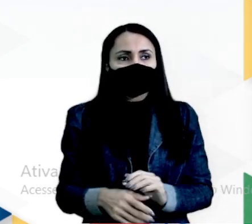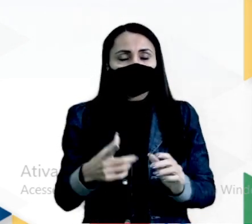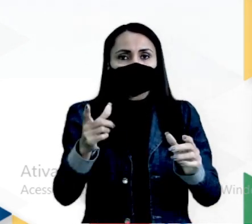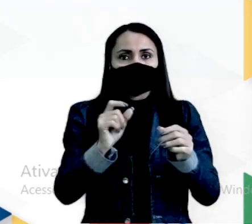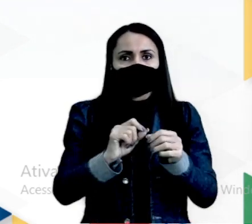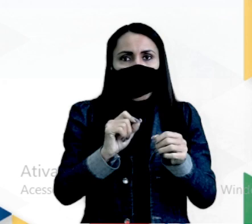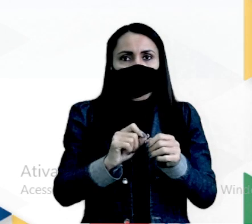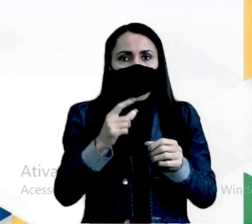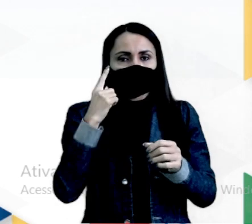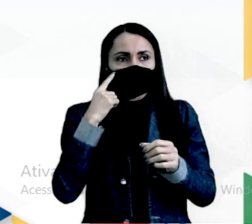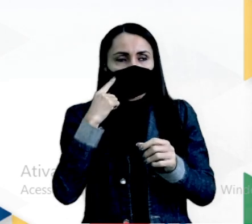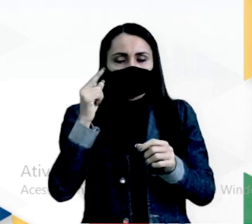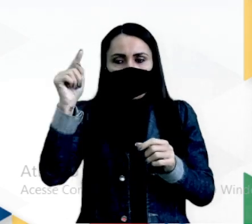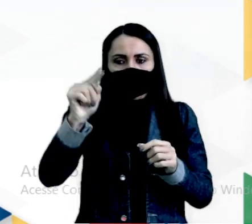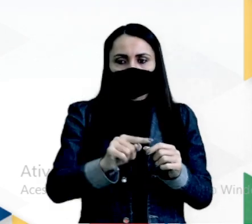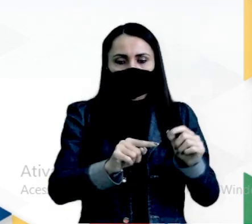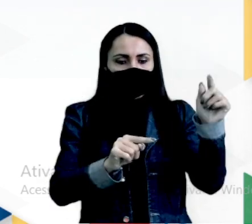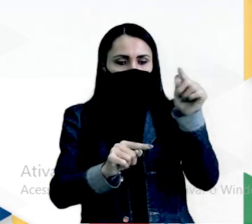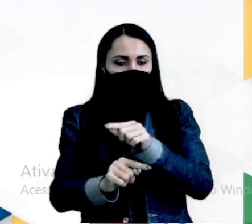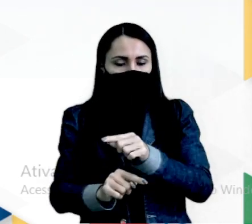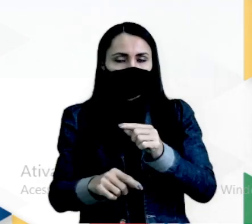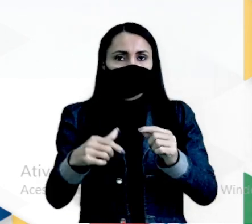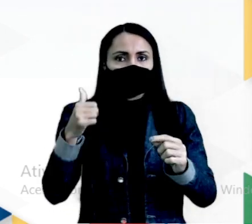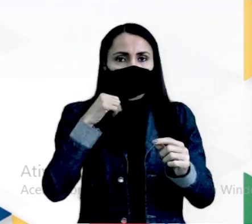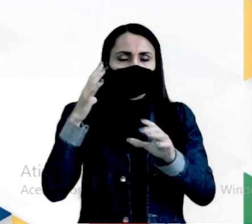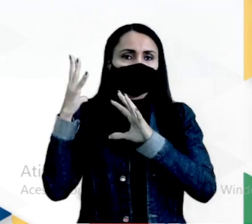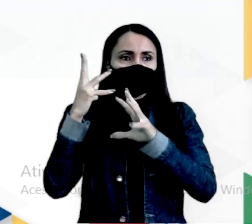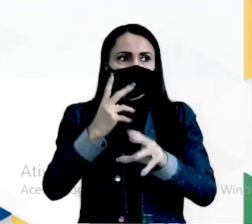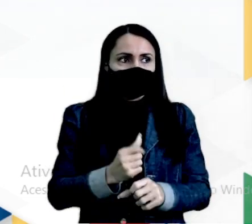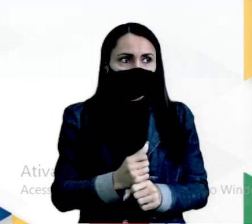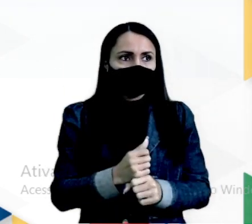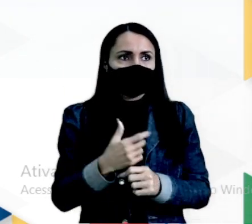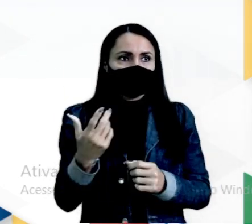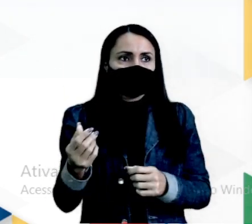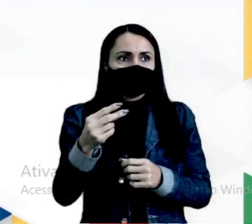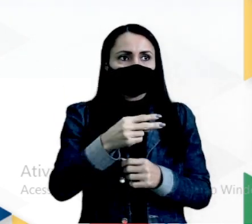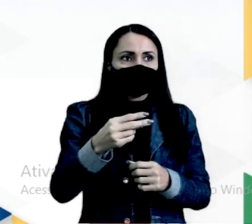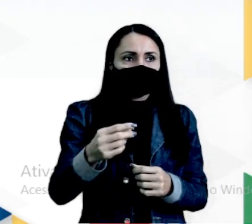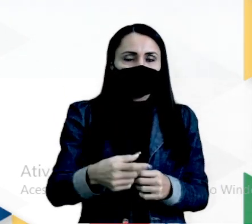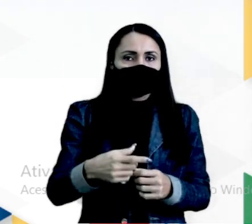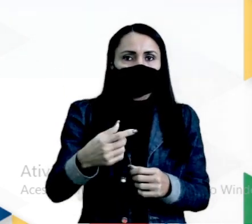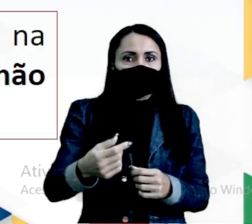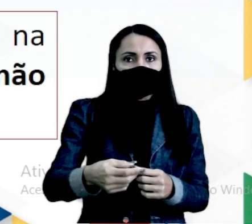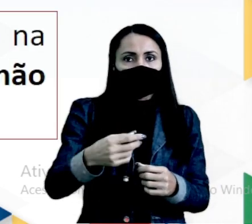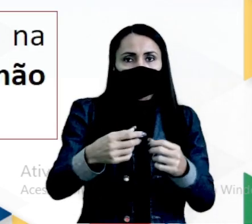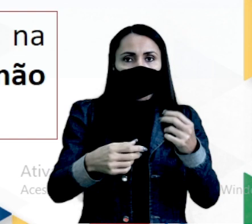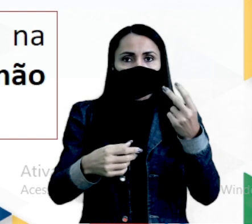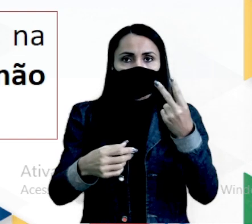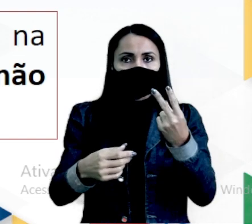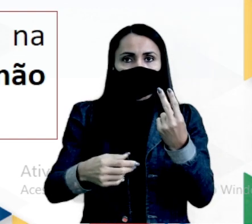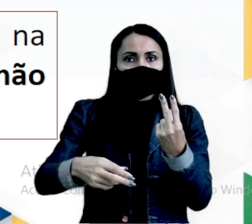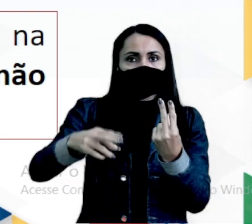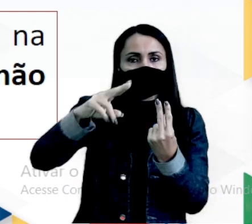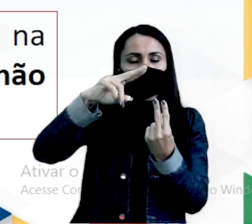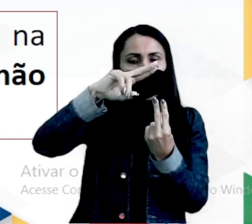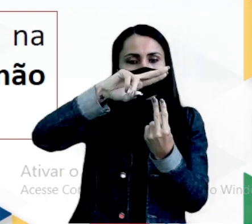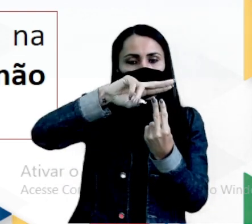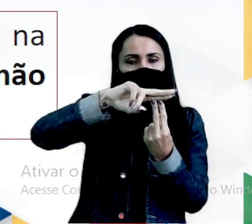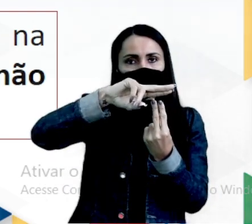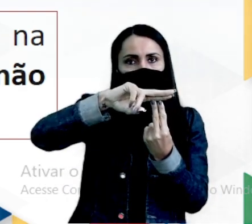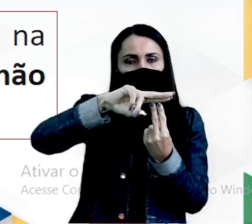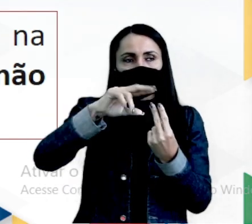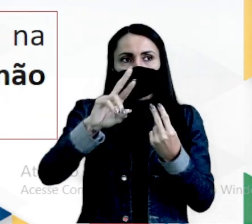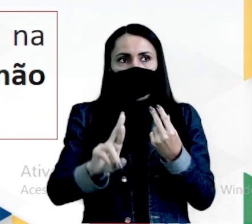fizer produto dos meios pelos extremos, eu vou obter justamente isso. Ó, o perímetro é igual a 2πr, tá? E esse